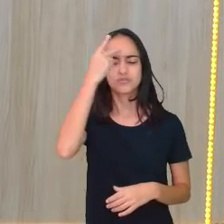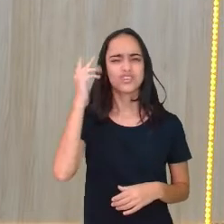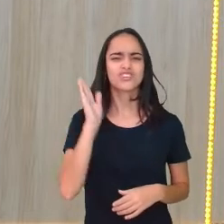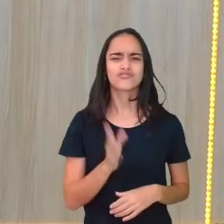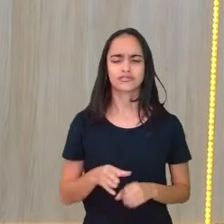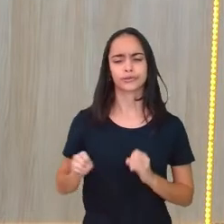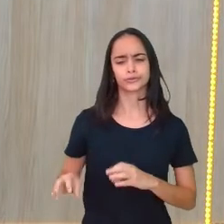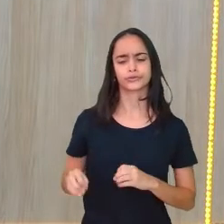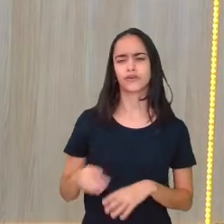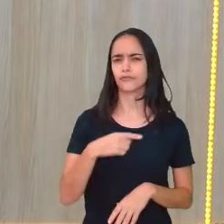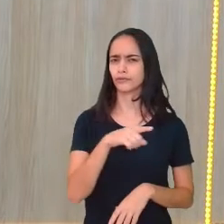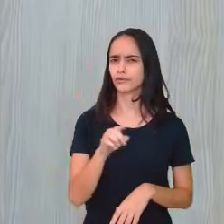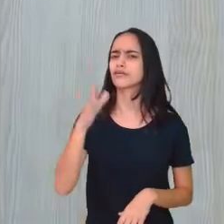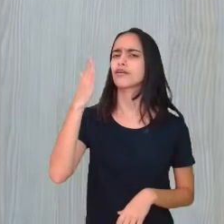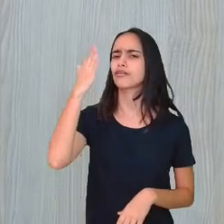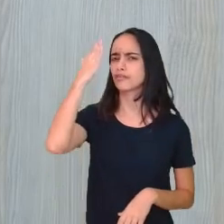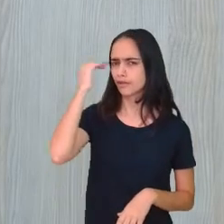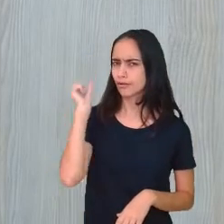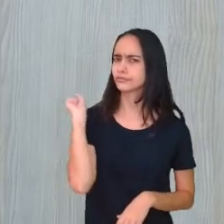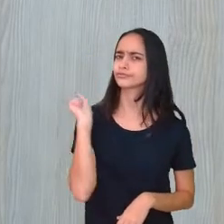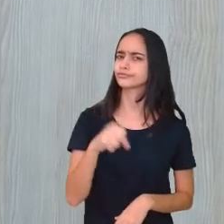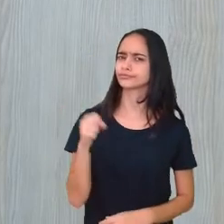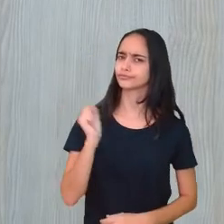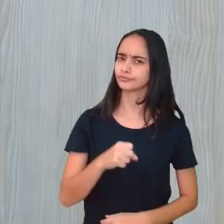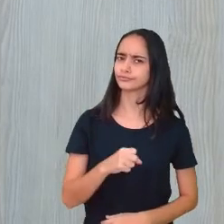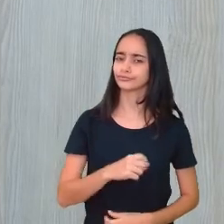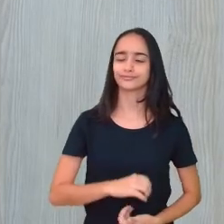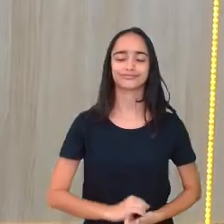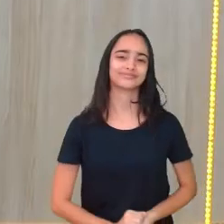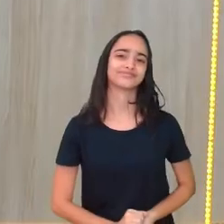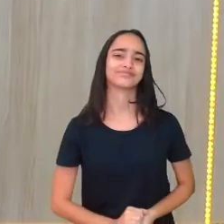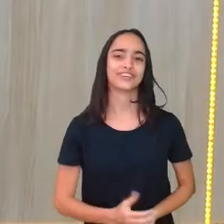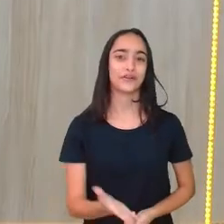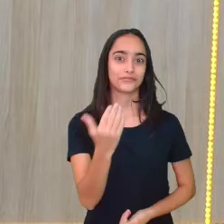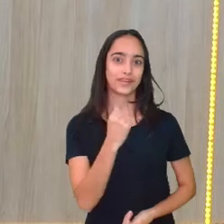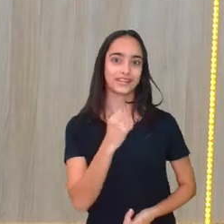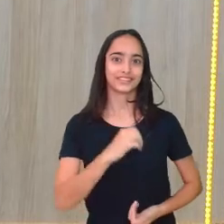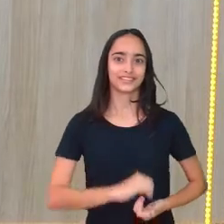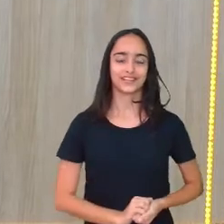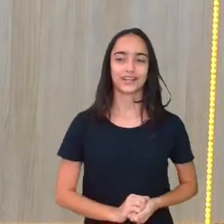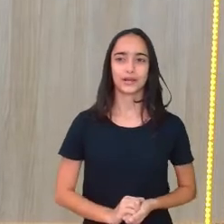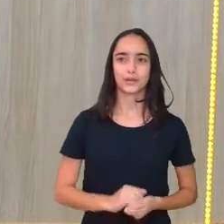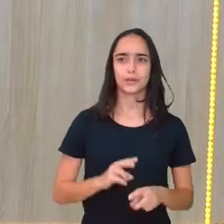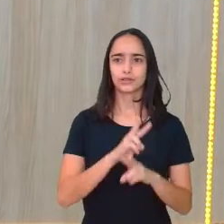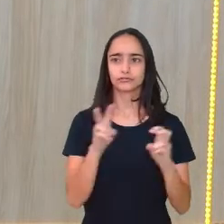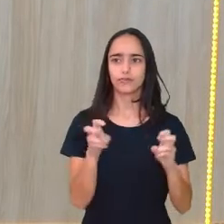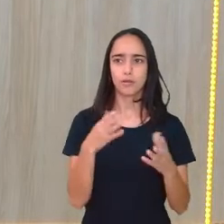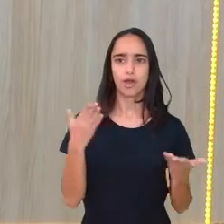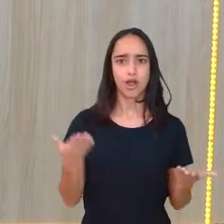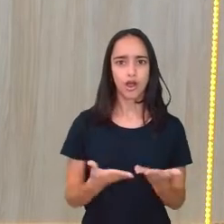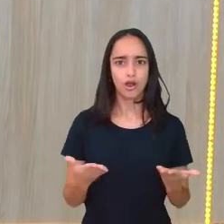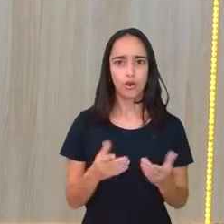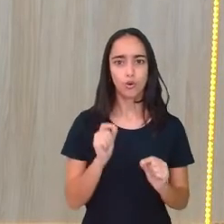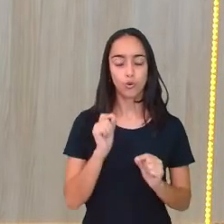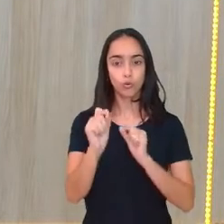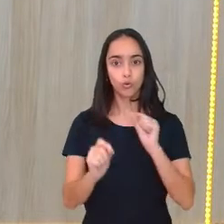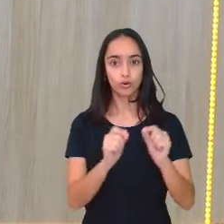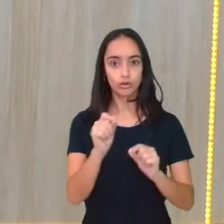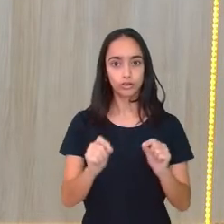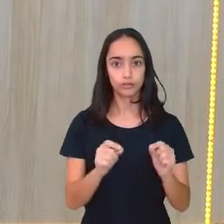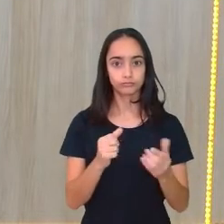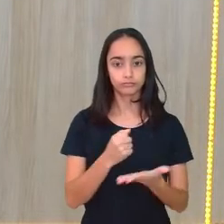sei que vocês... Todos sabem sim. Pois é. Então vamos embora para o nosso conteúdo de hoje. O que é que são